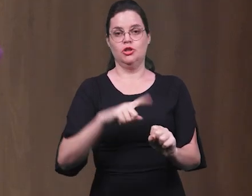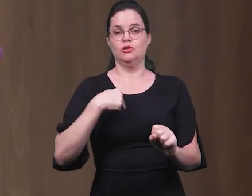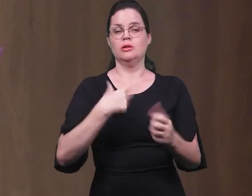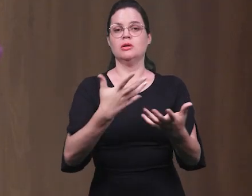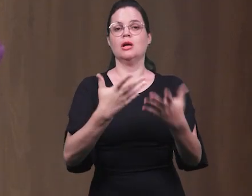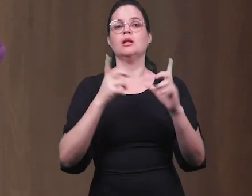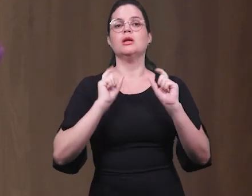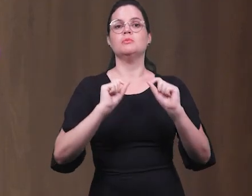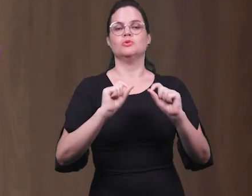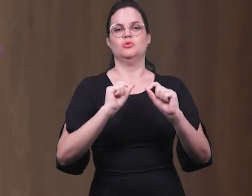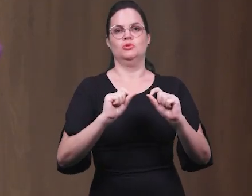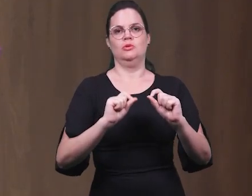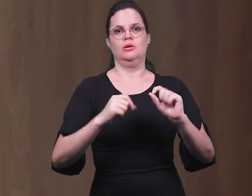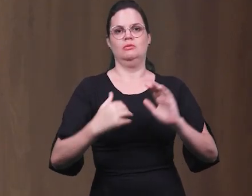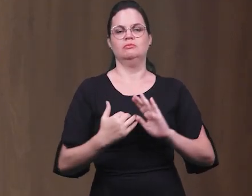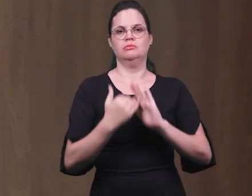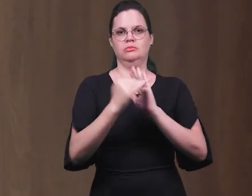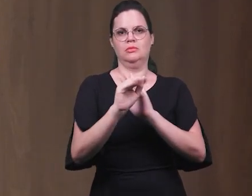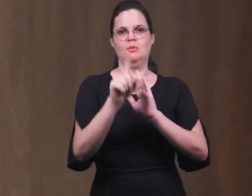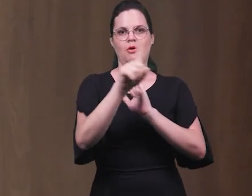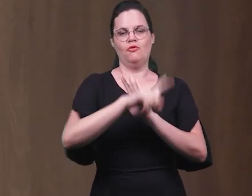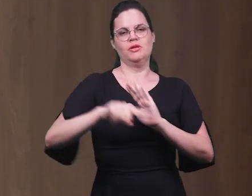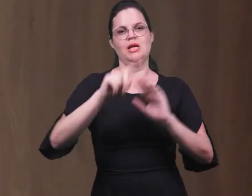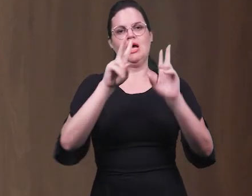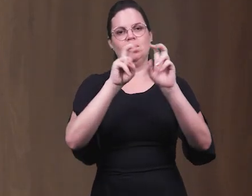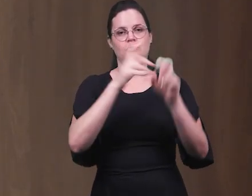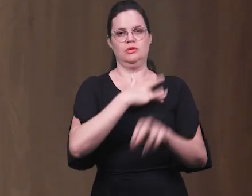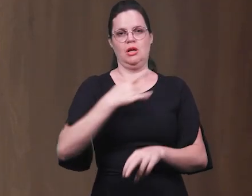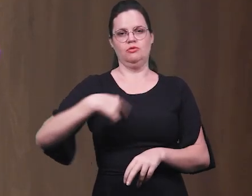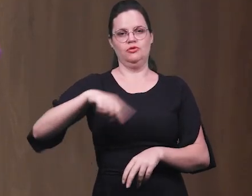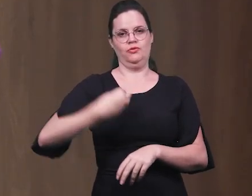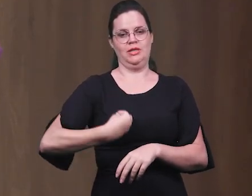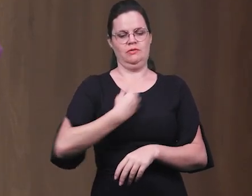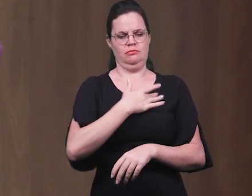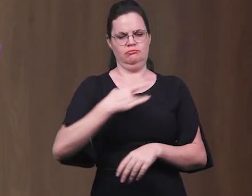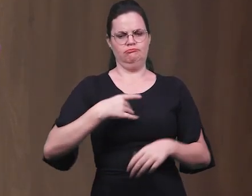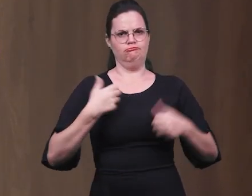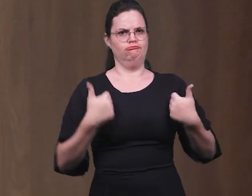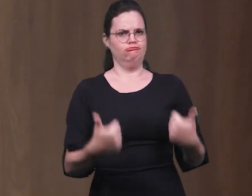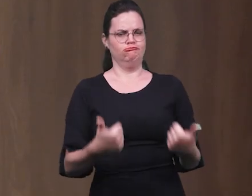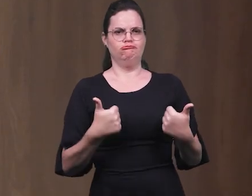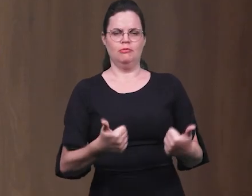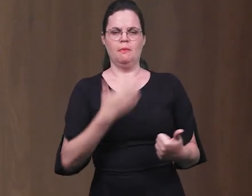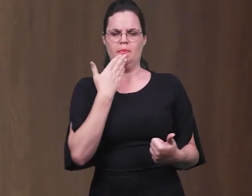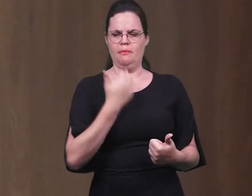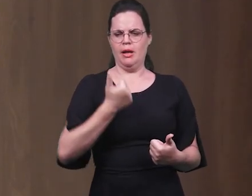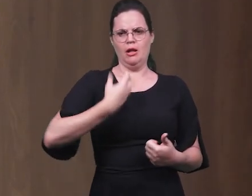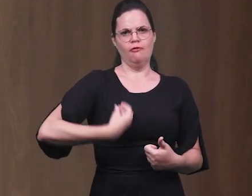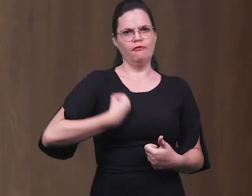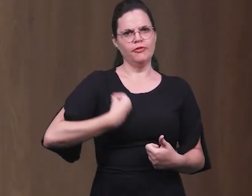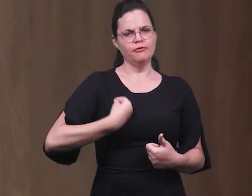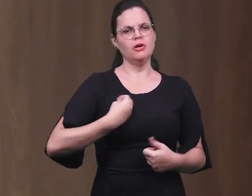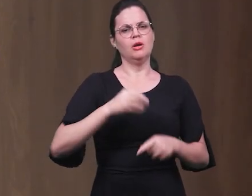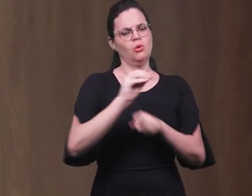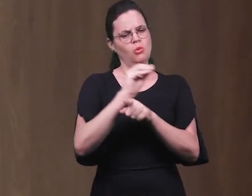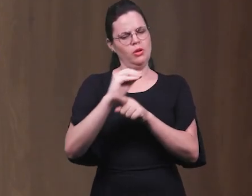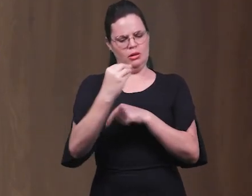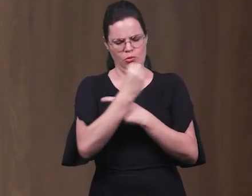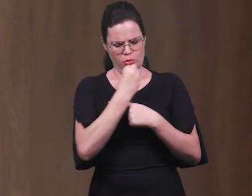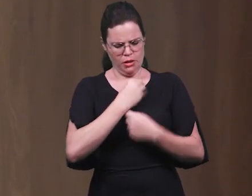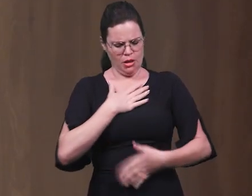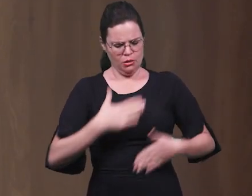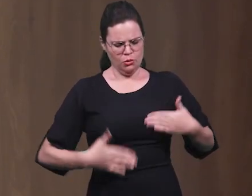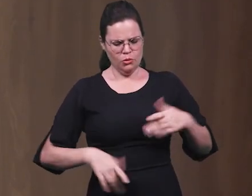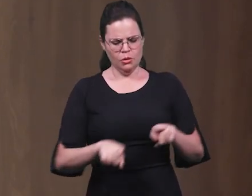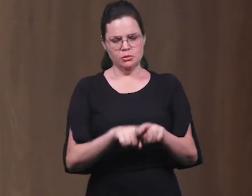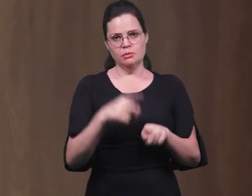Nós queremos trazer o assunto de saúde para que todos possam viver com saúde, viver melhor, cuidar do seu